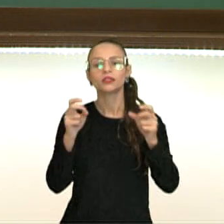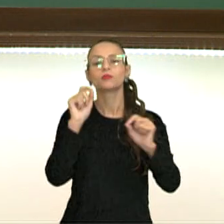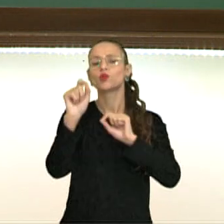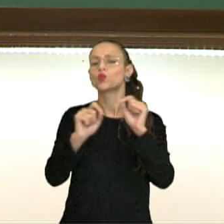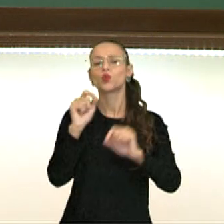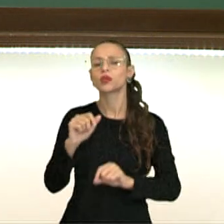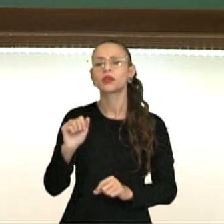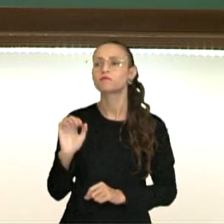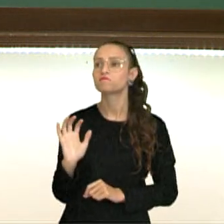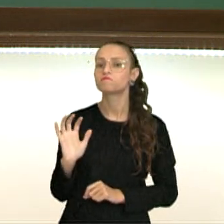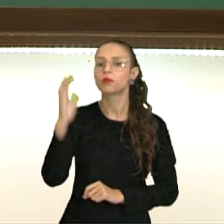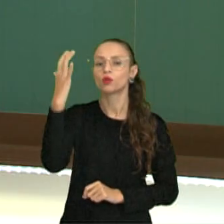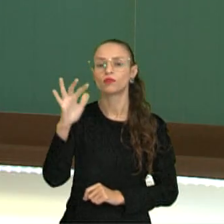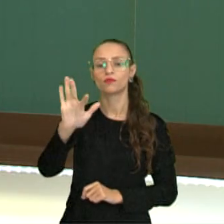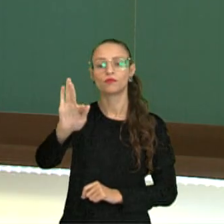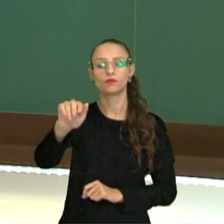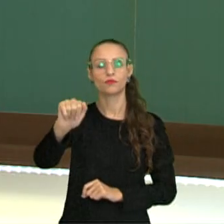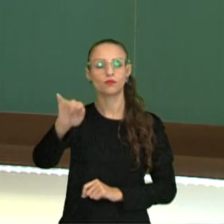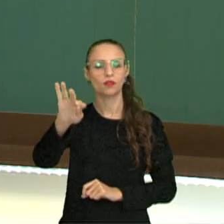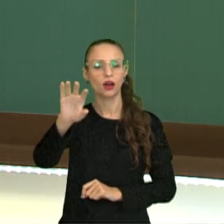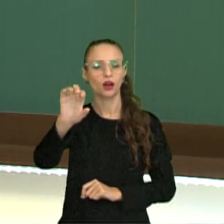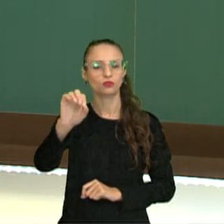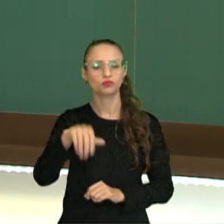foi o fato? Vamos lá?